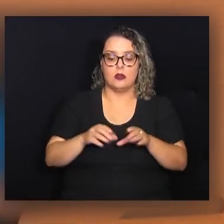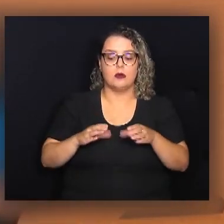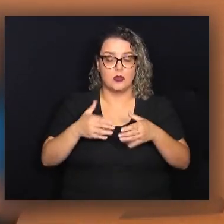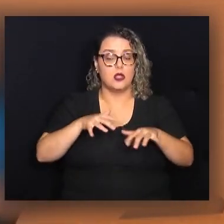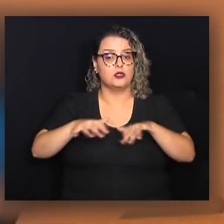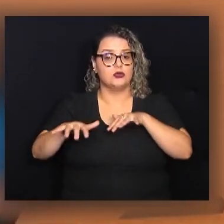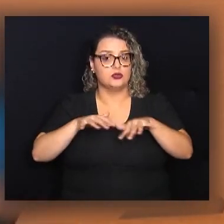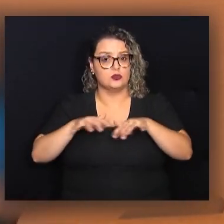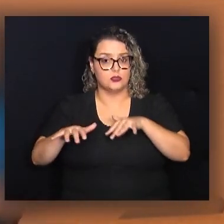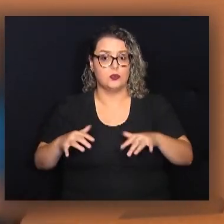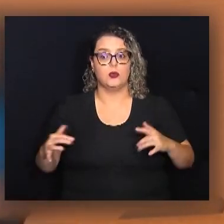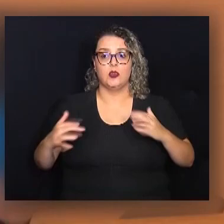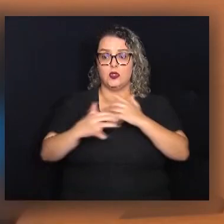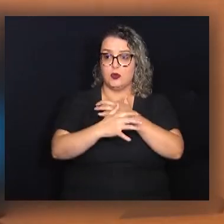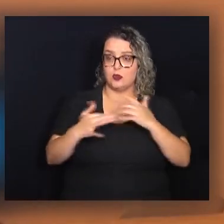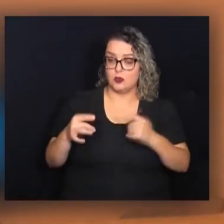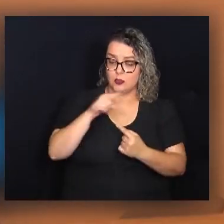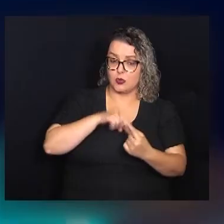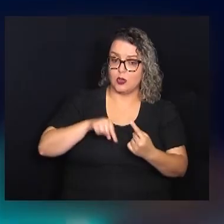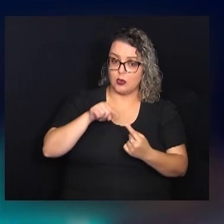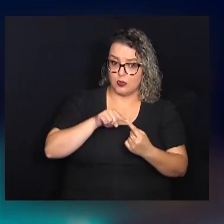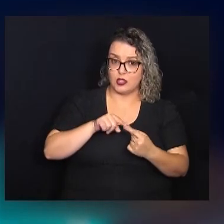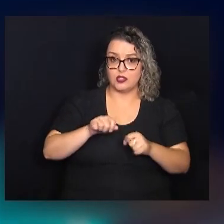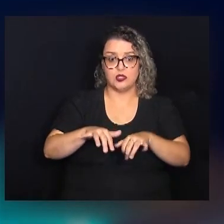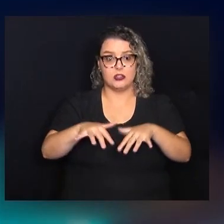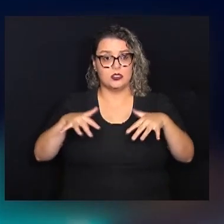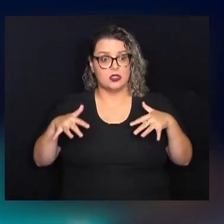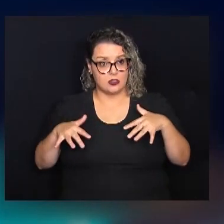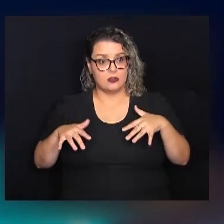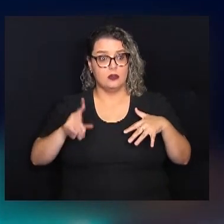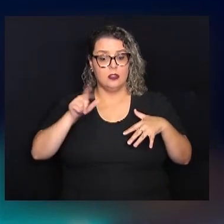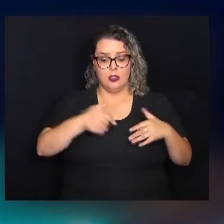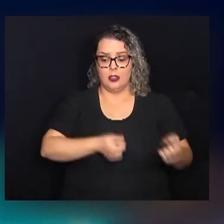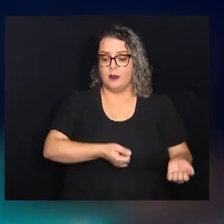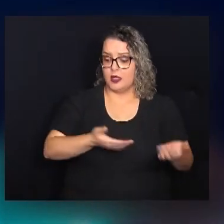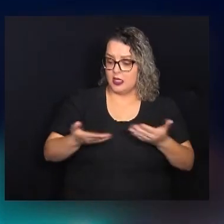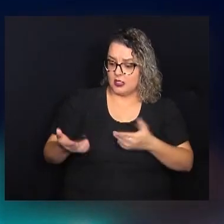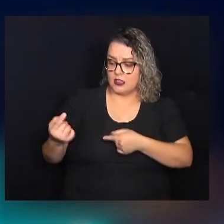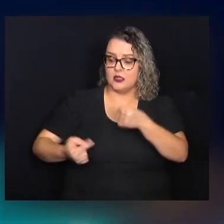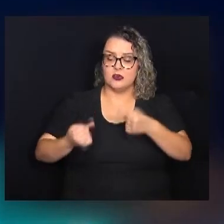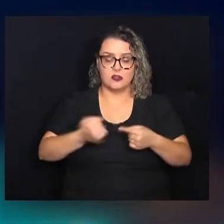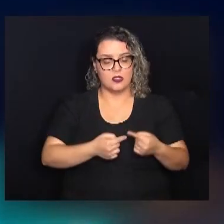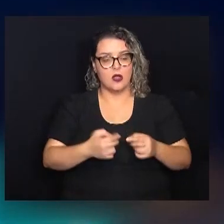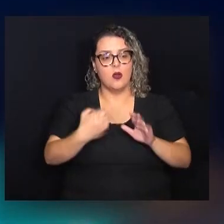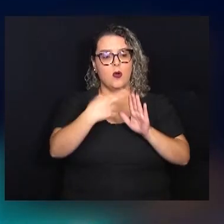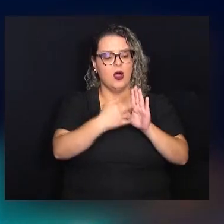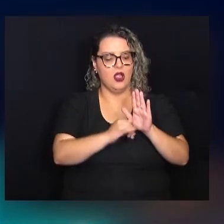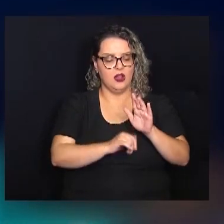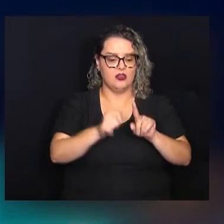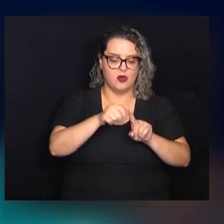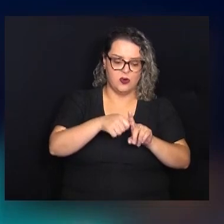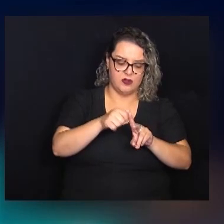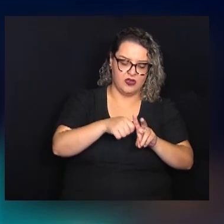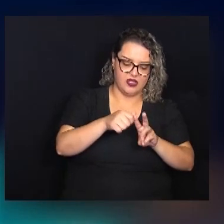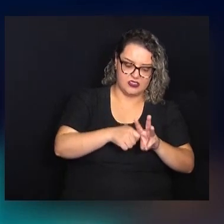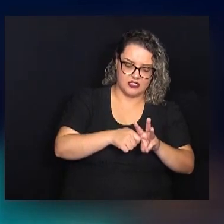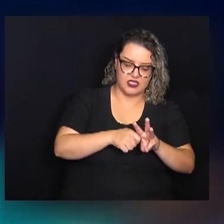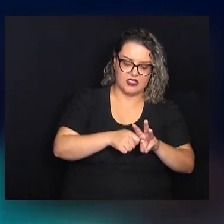E na última semana, a Câmara Municipal de Campinas realizou a 31ª audiência pública, que